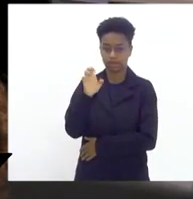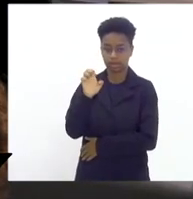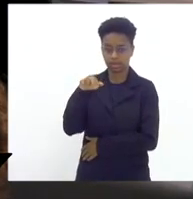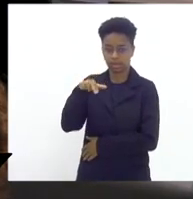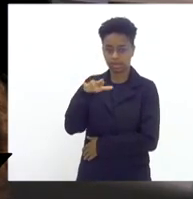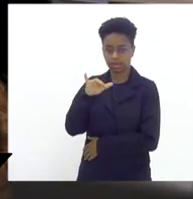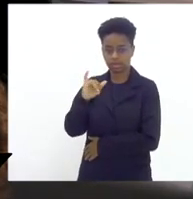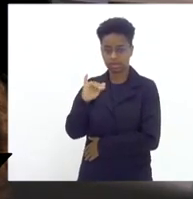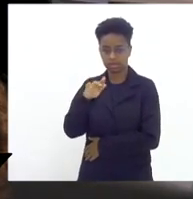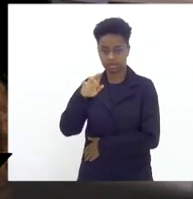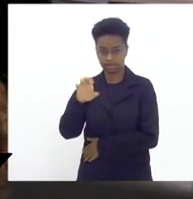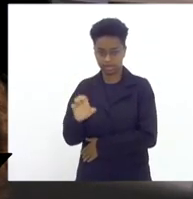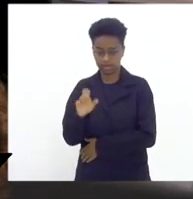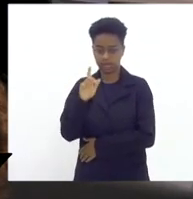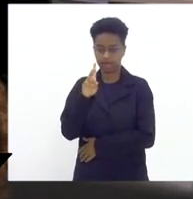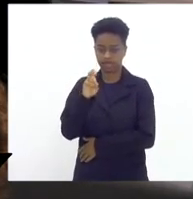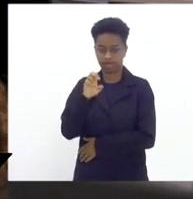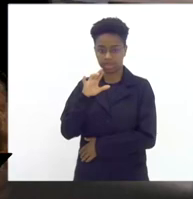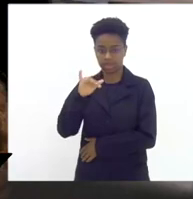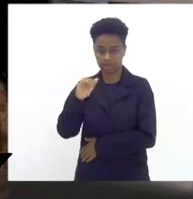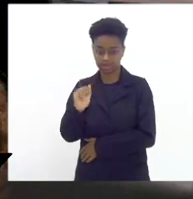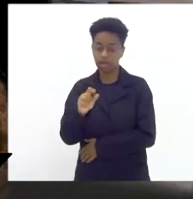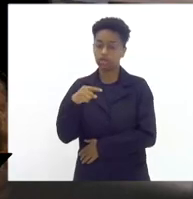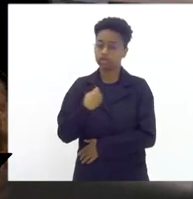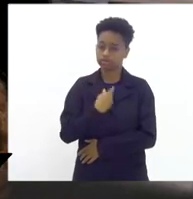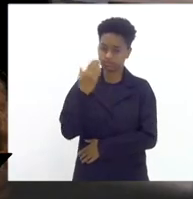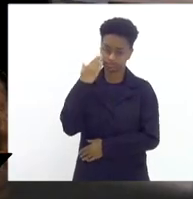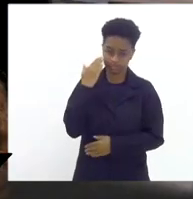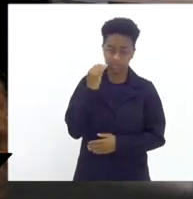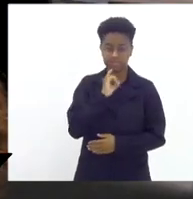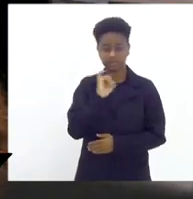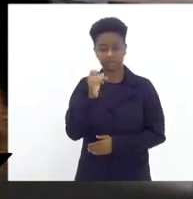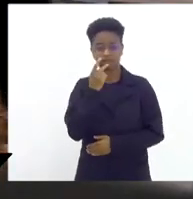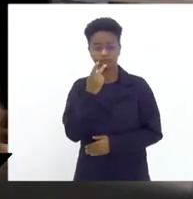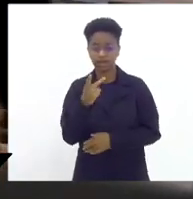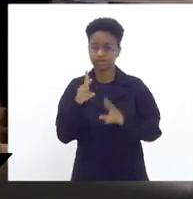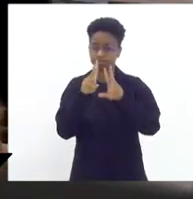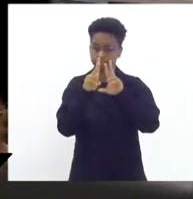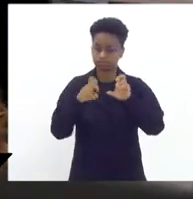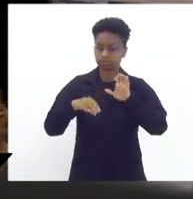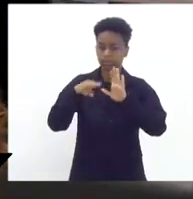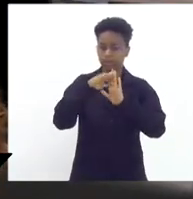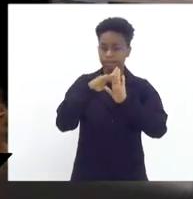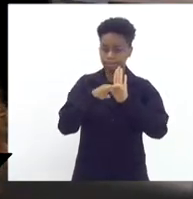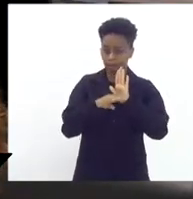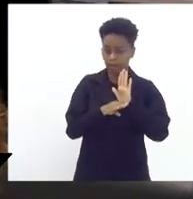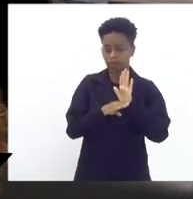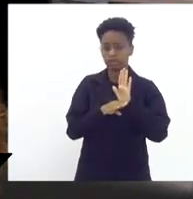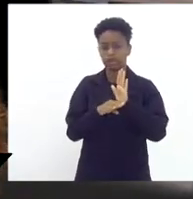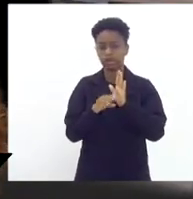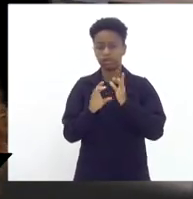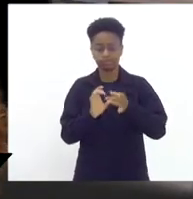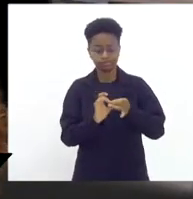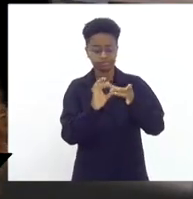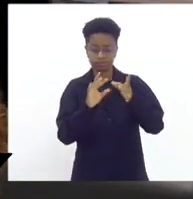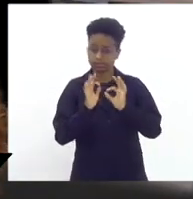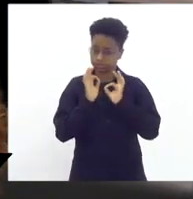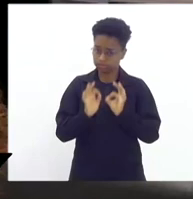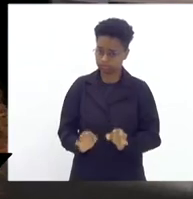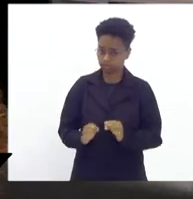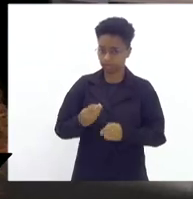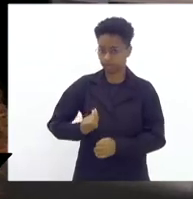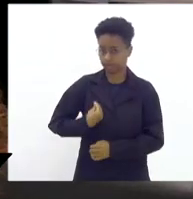da garantia de direitos e da dignidade humana para refugiados migrantes a pátria das muitas vezes a gente